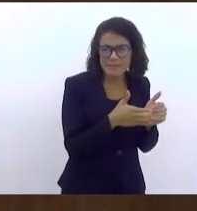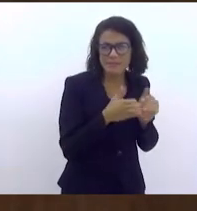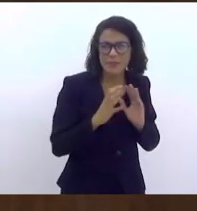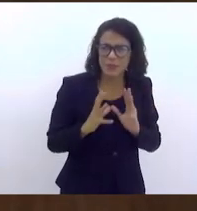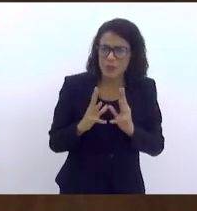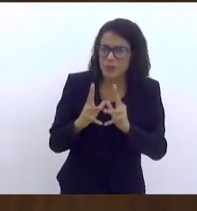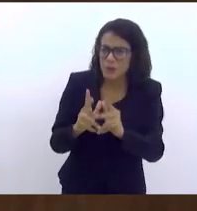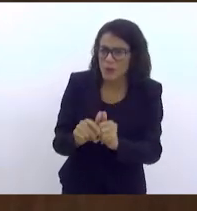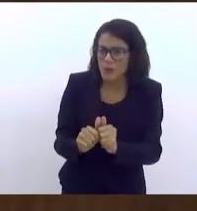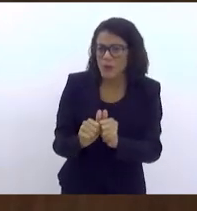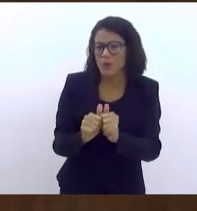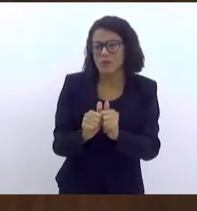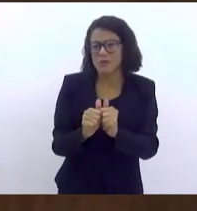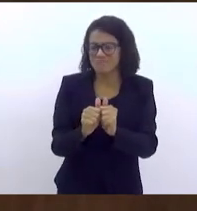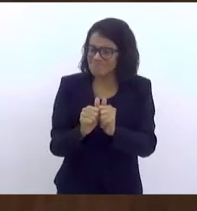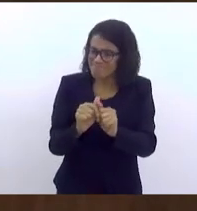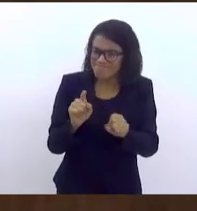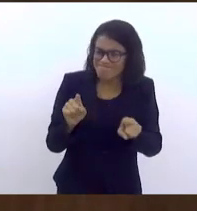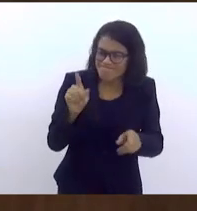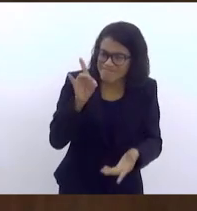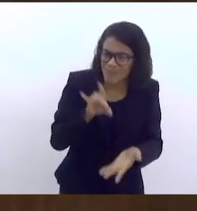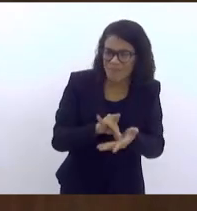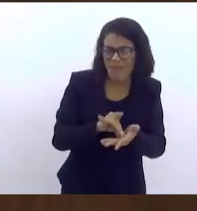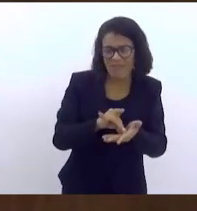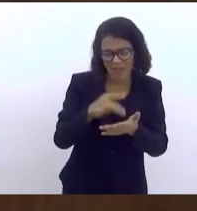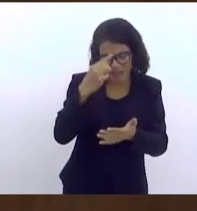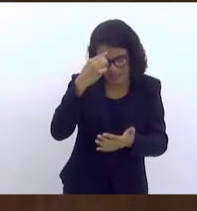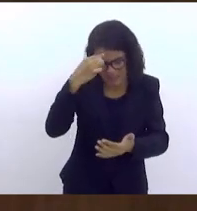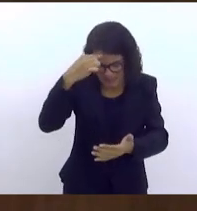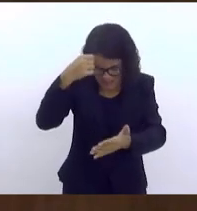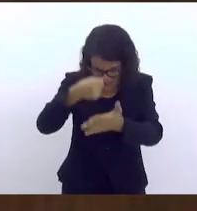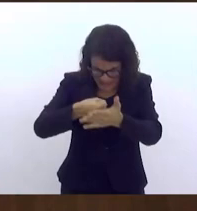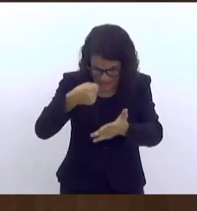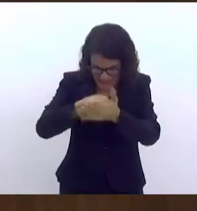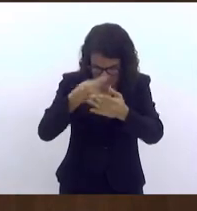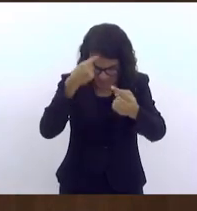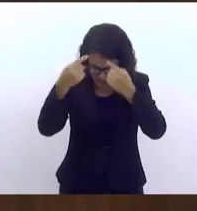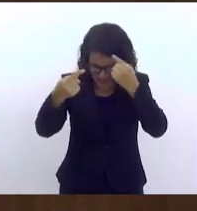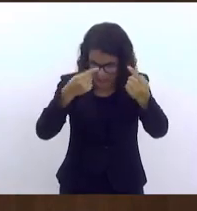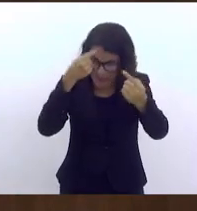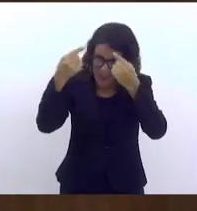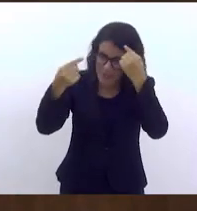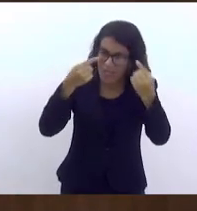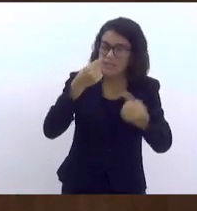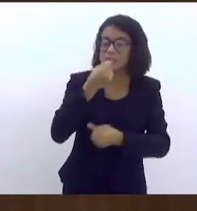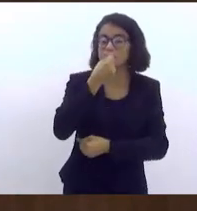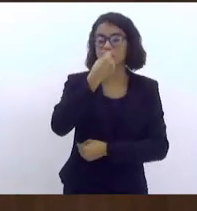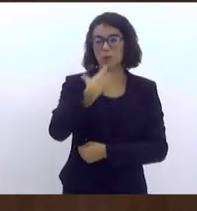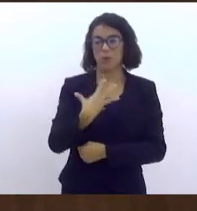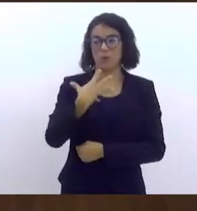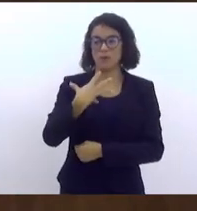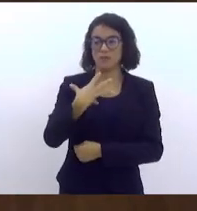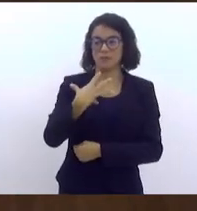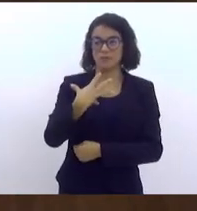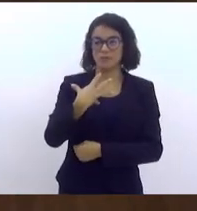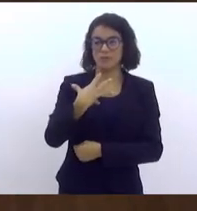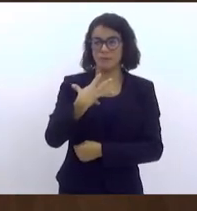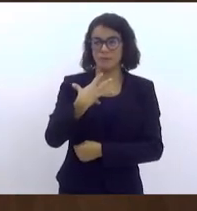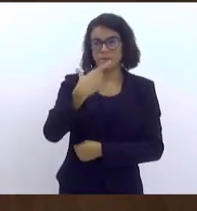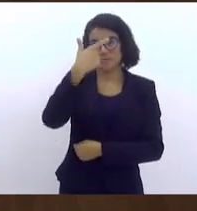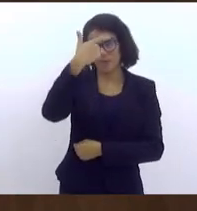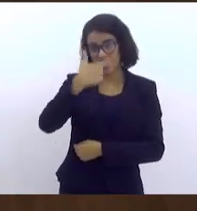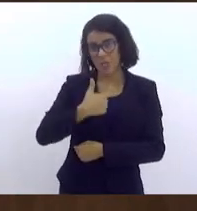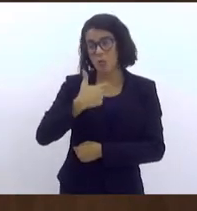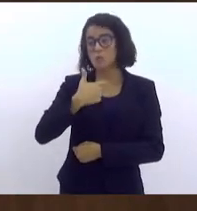daqui saiam realmente ideias ideias boas como algumas ideias eu eu sou